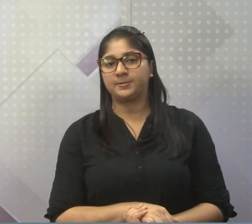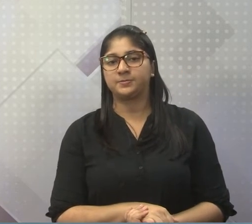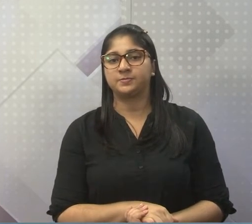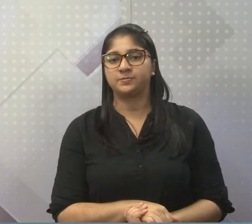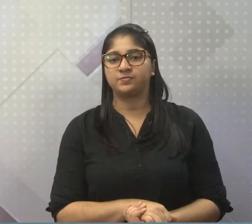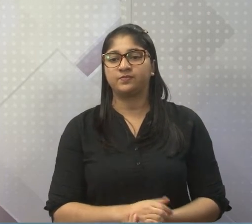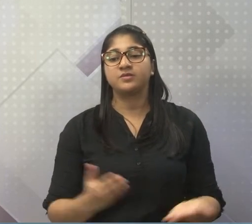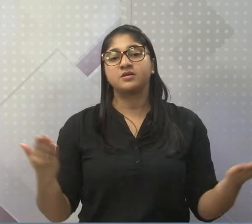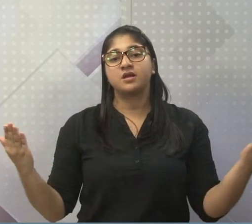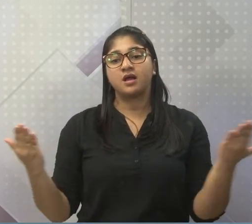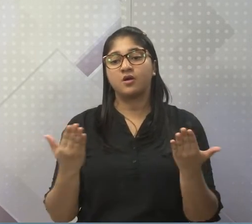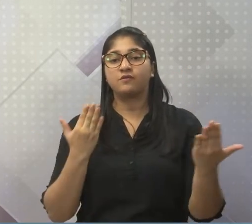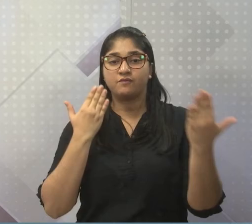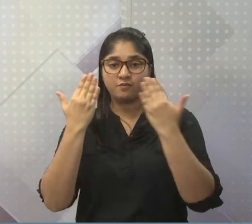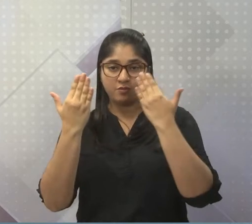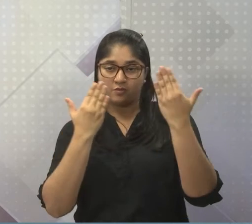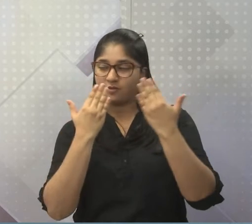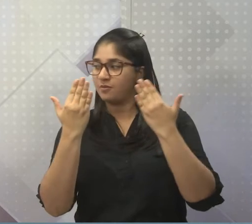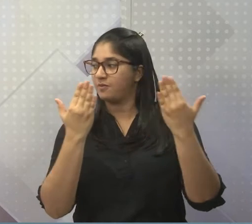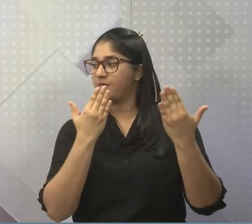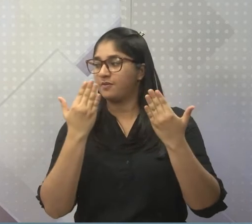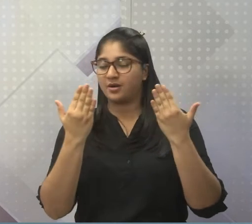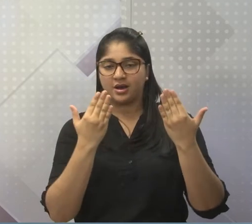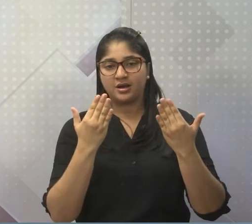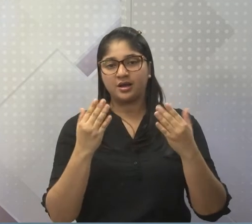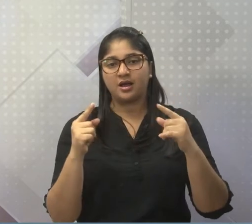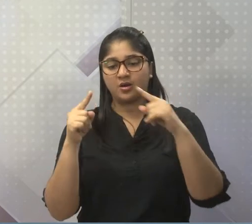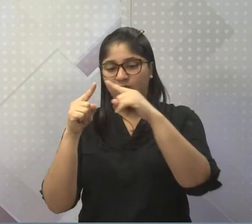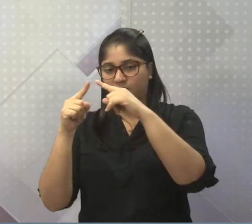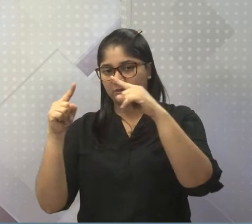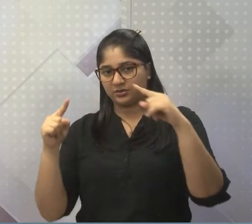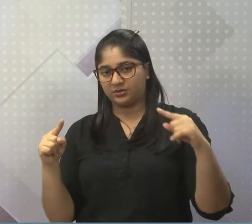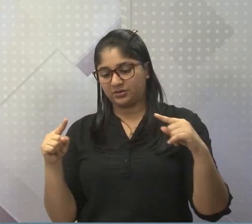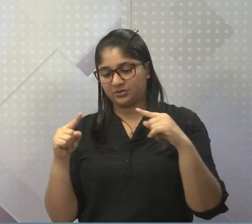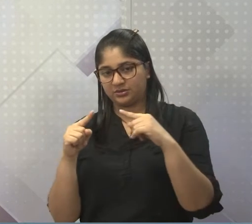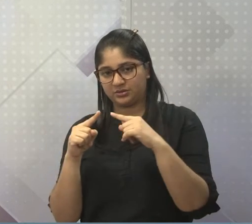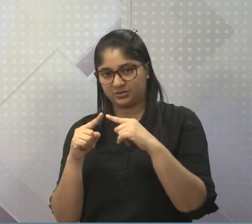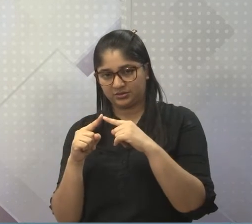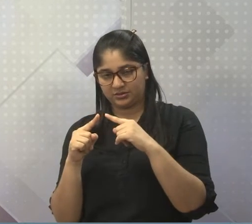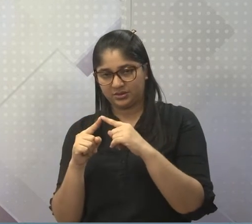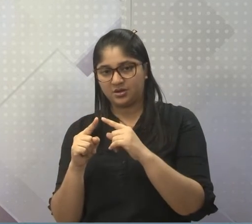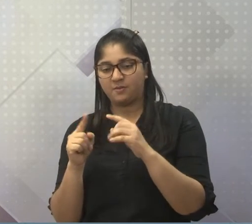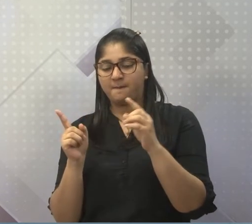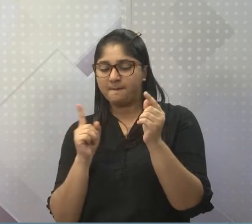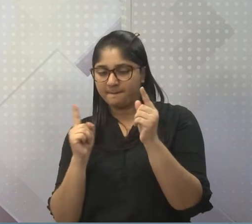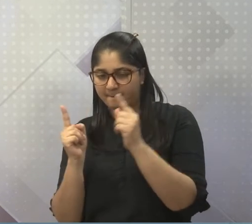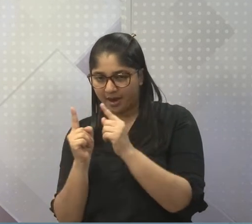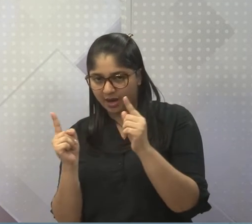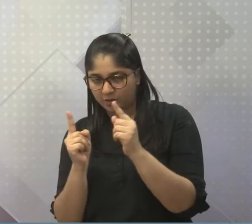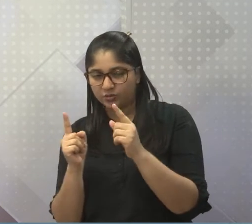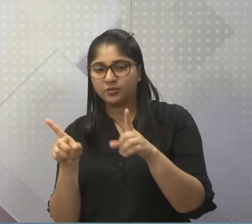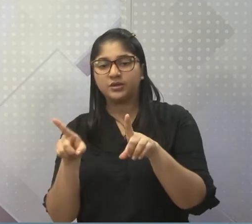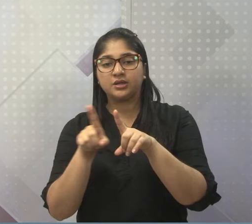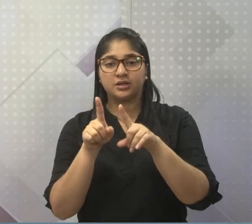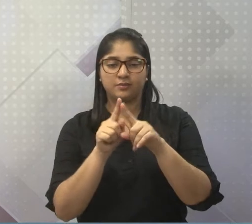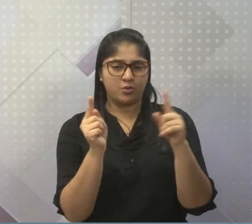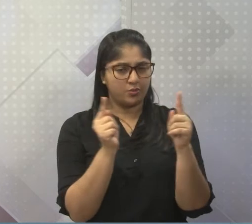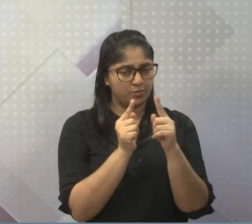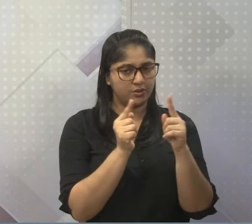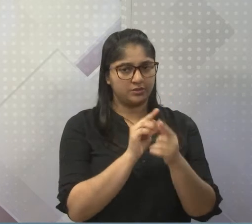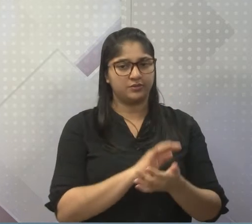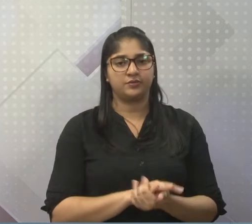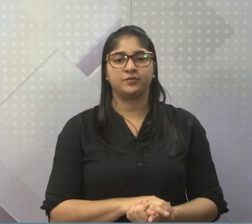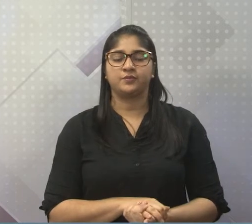Passamos agora a comparar esses outros dois. Eu vou comparar o triângulo médio e o triângulo pequeno. Vou pegar M com